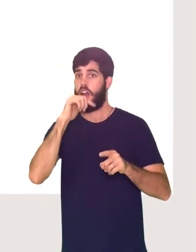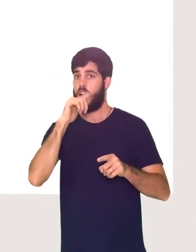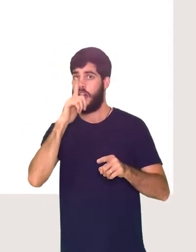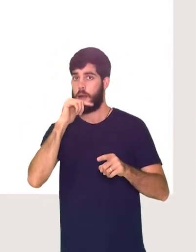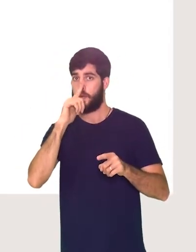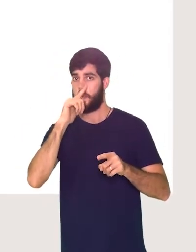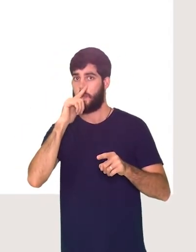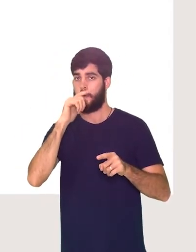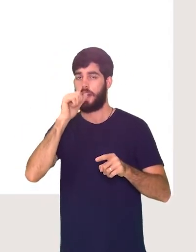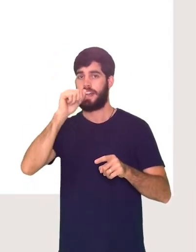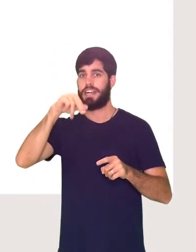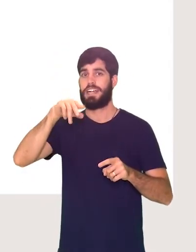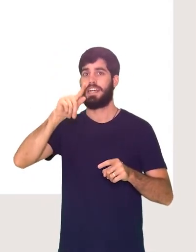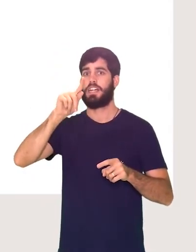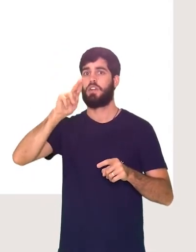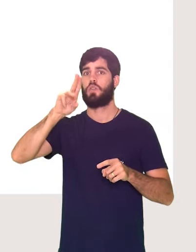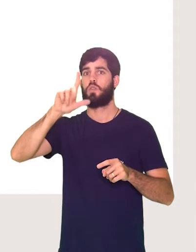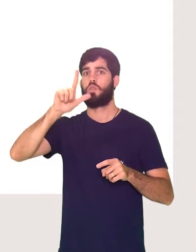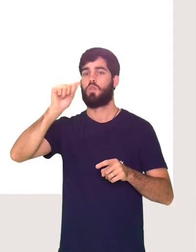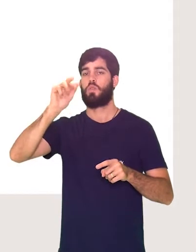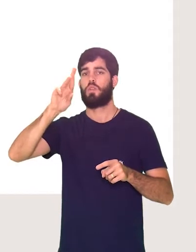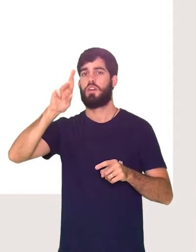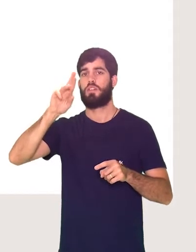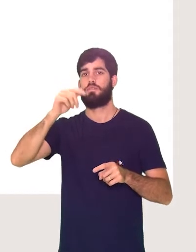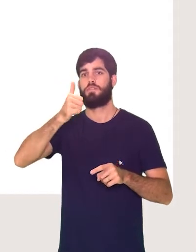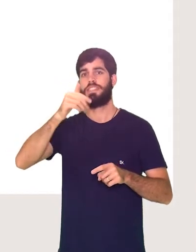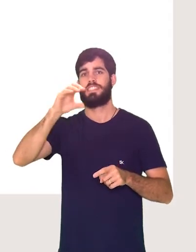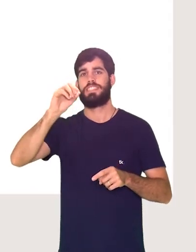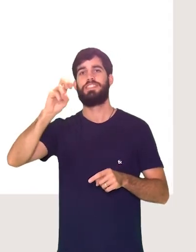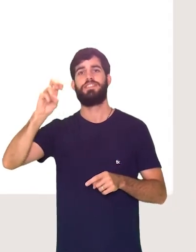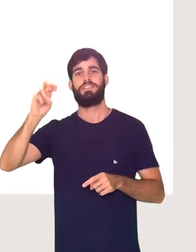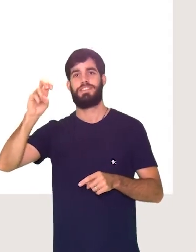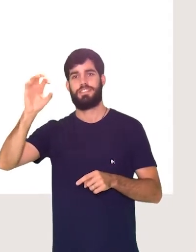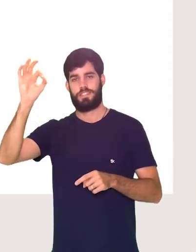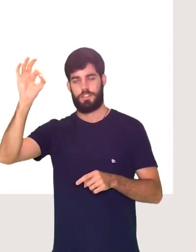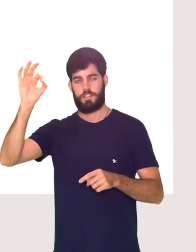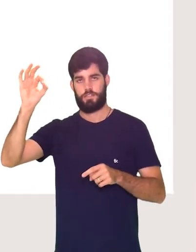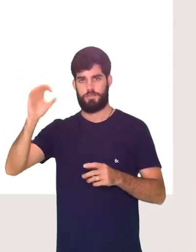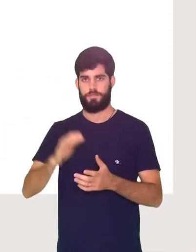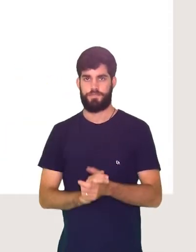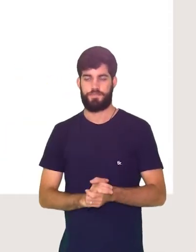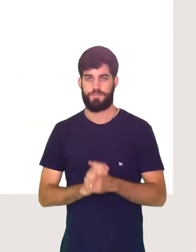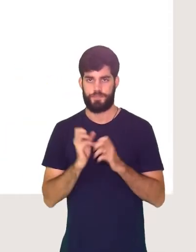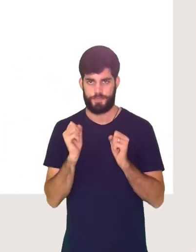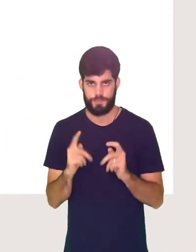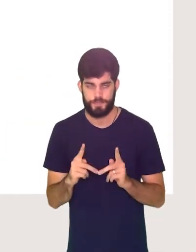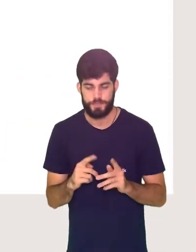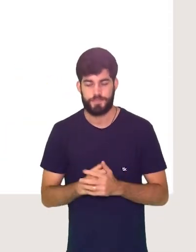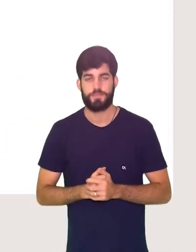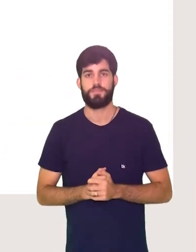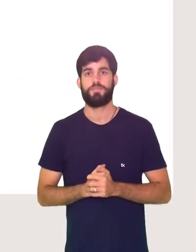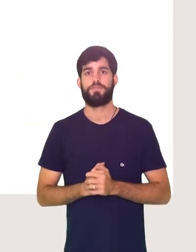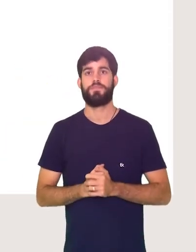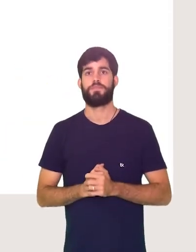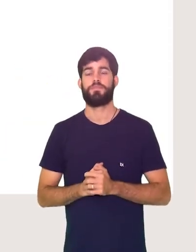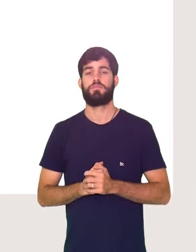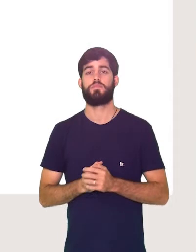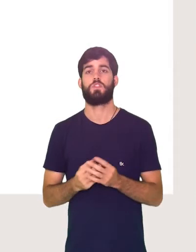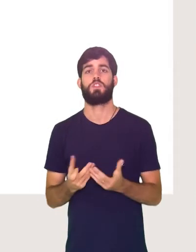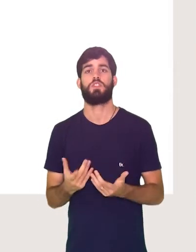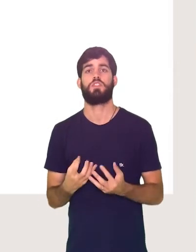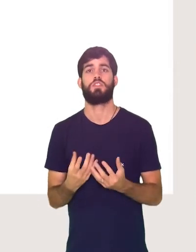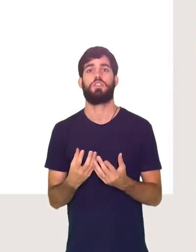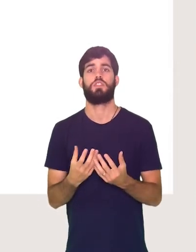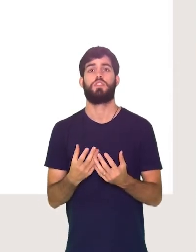da água é 105 graus. Item 2. A temperatura de ebulição da água é